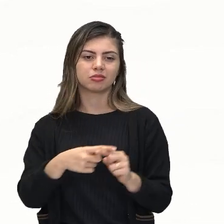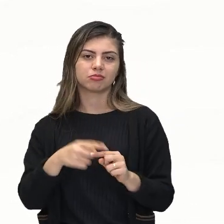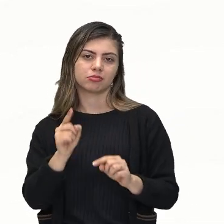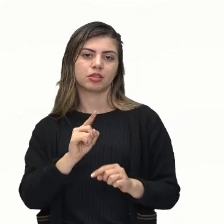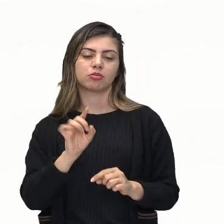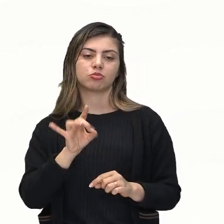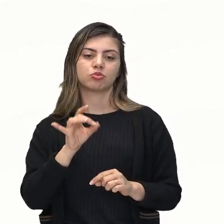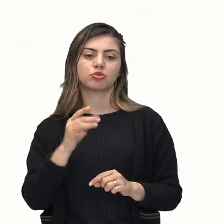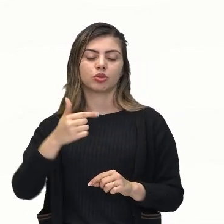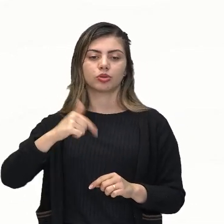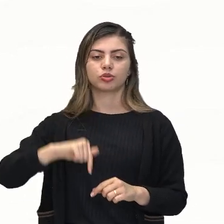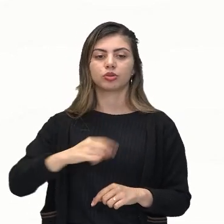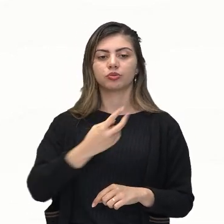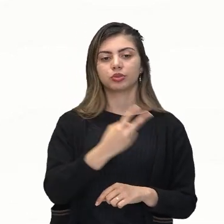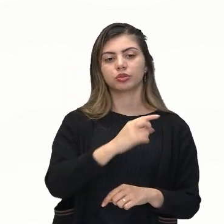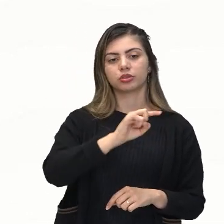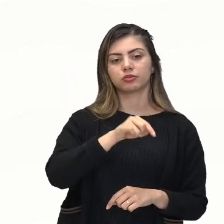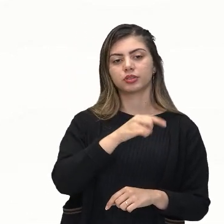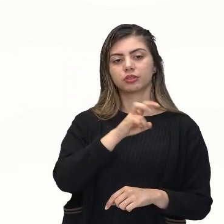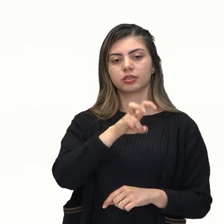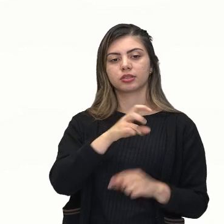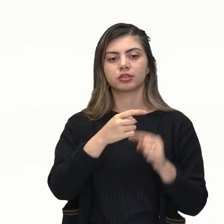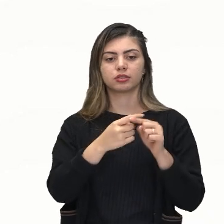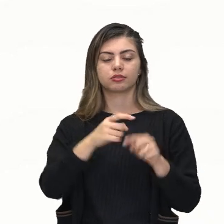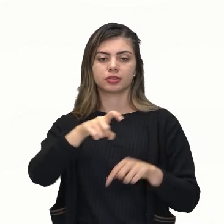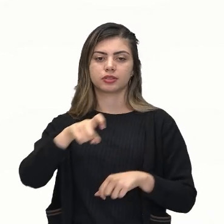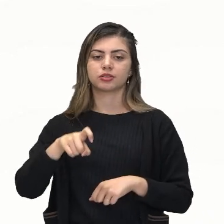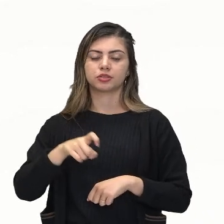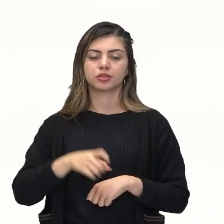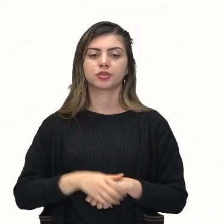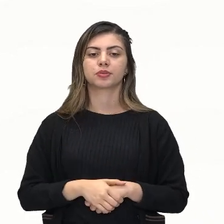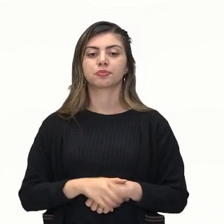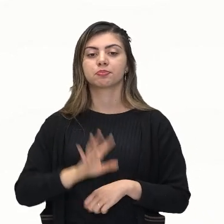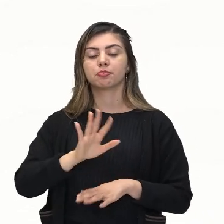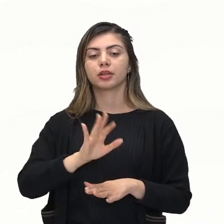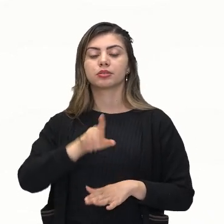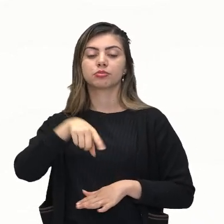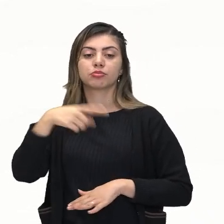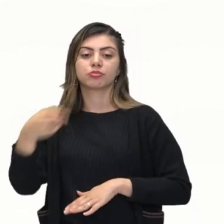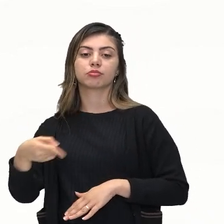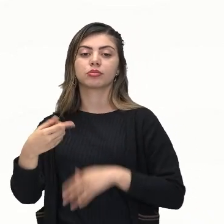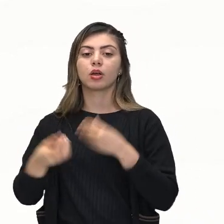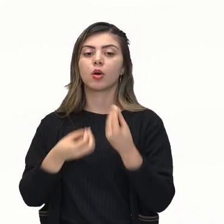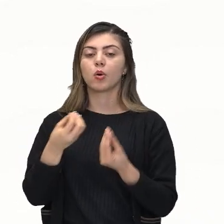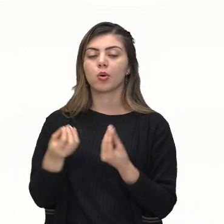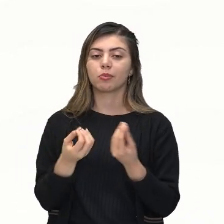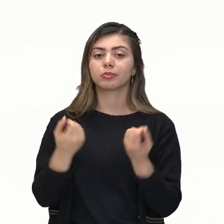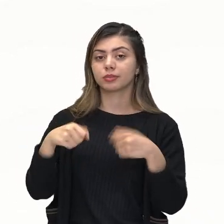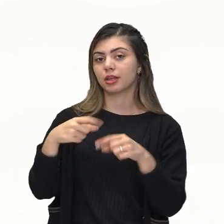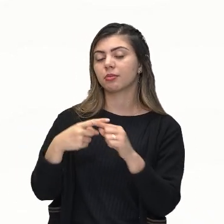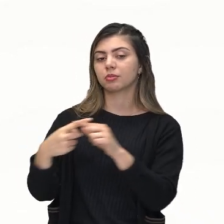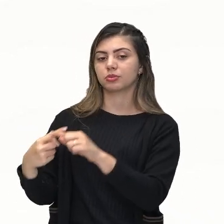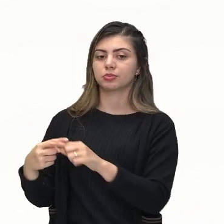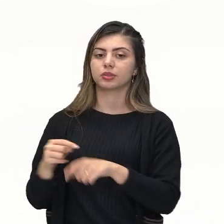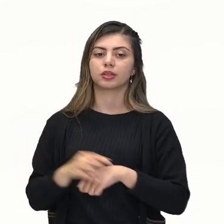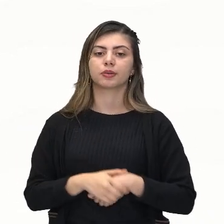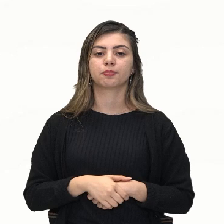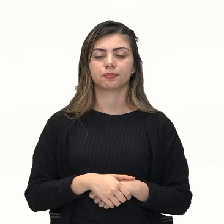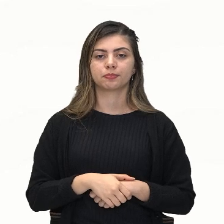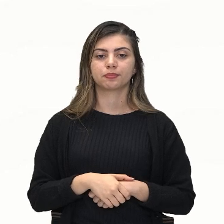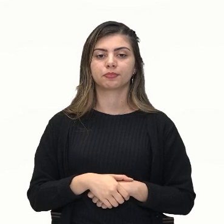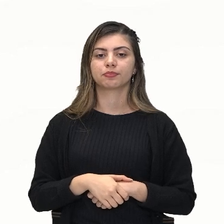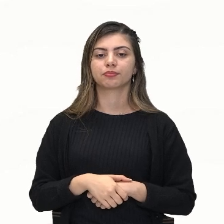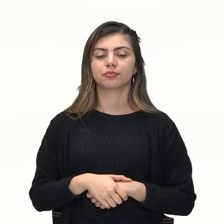ó, 2,5 vezes x. Já o outro lado eu vou multiplicar.